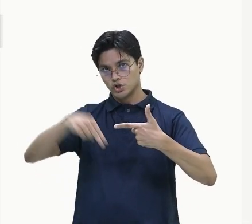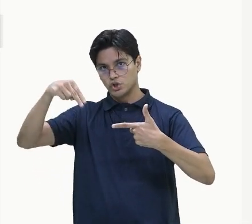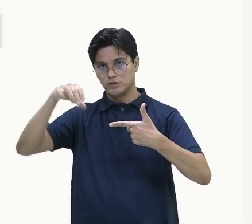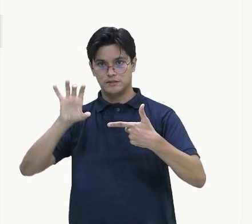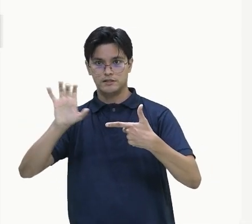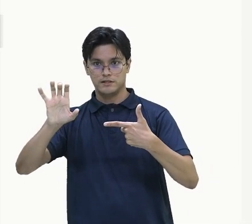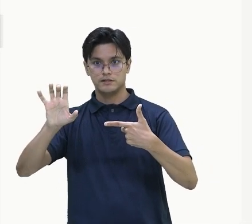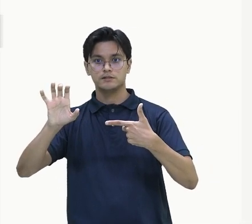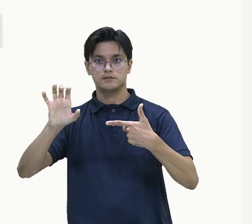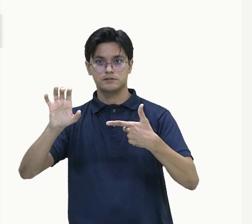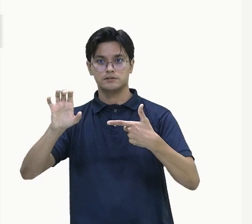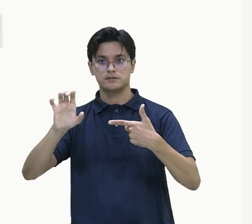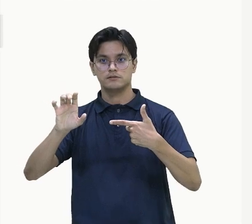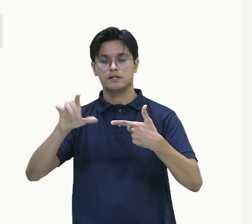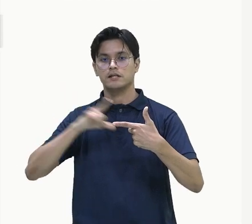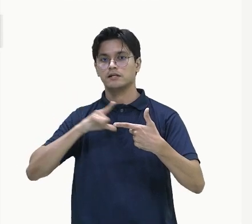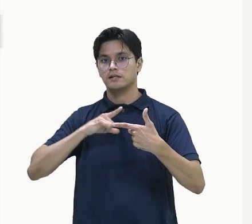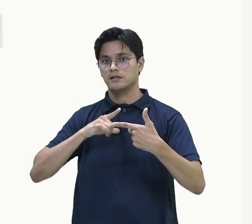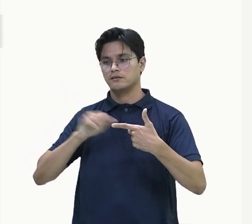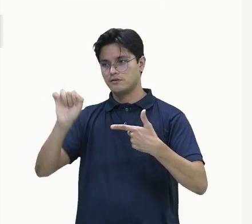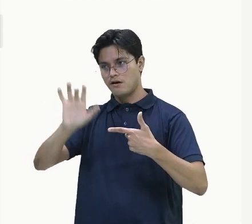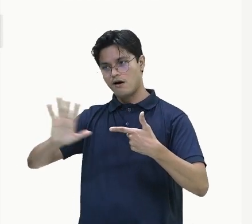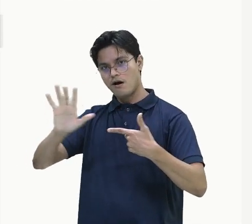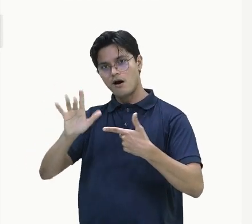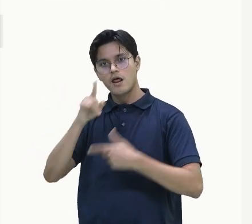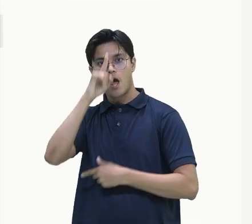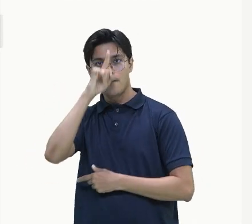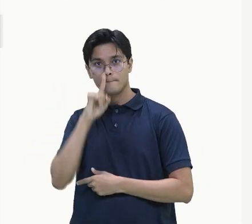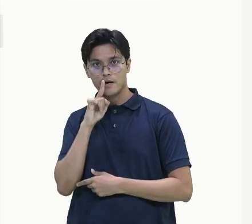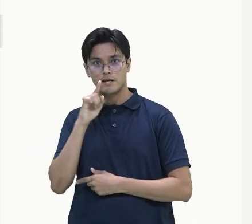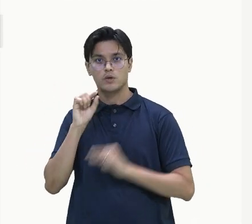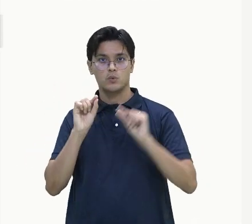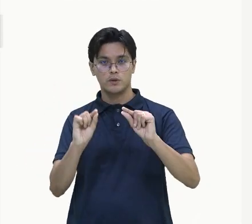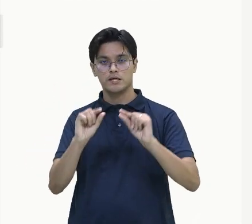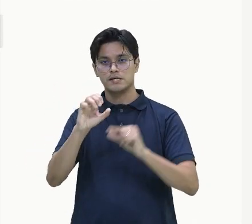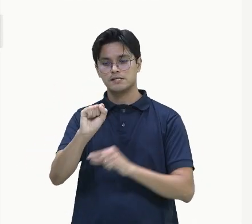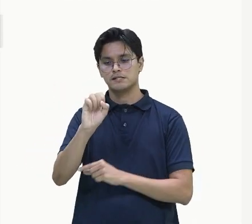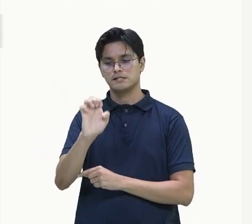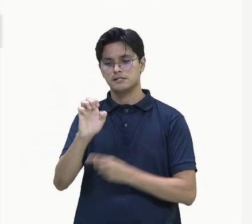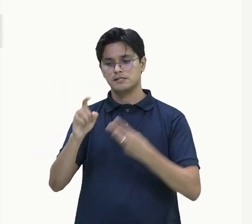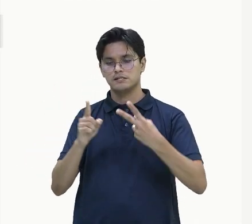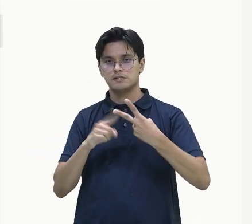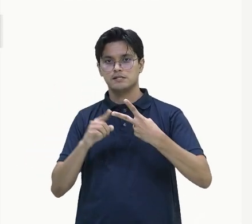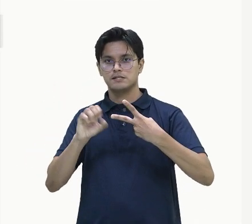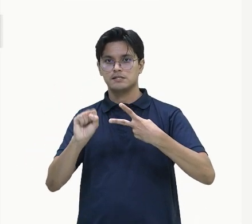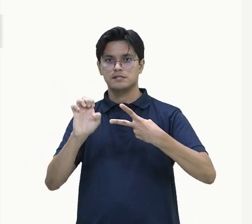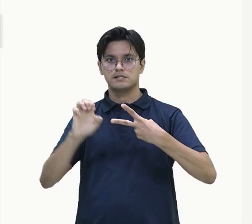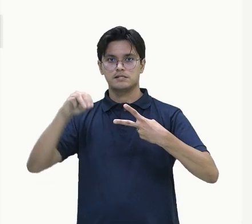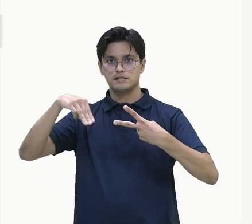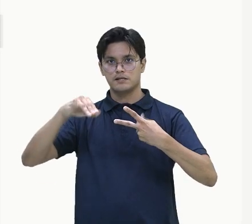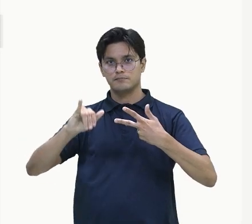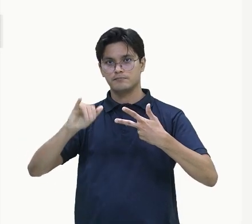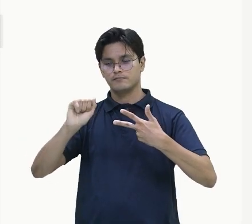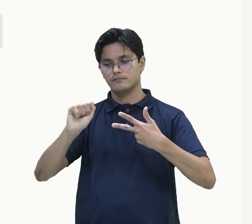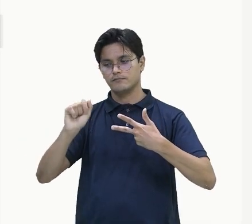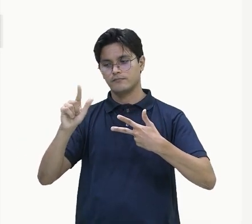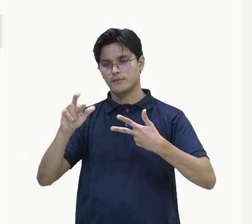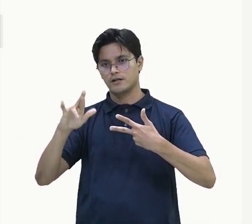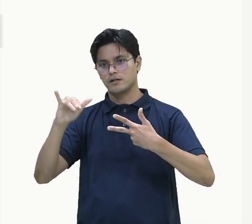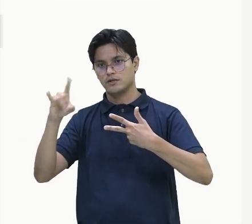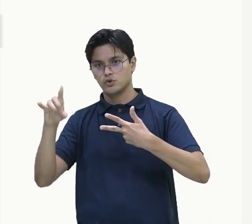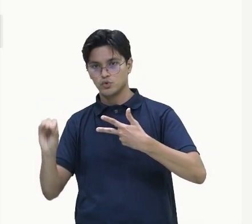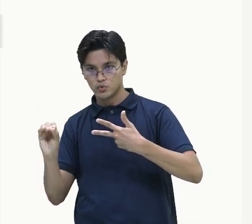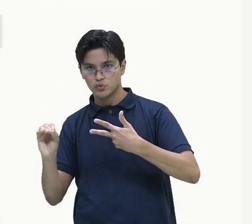O semiárido vai abranger o nosso sertão nordestino. O